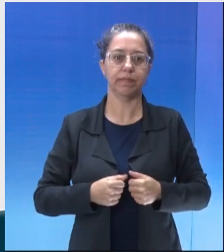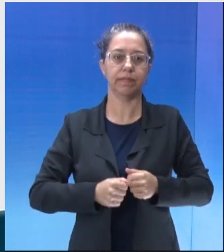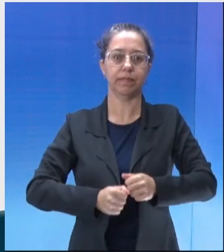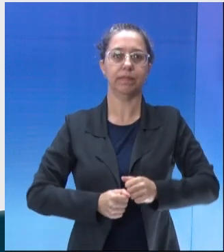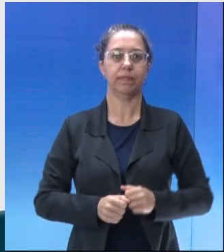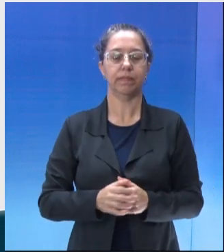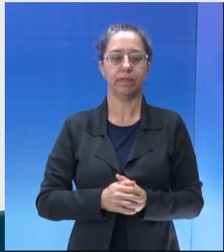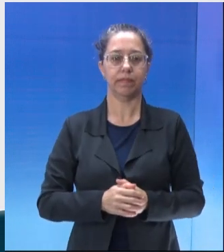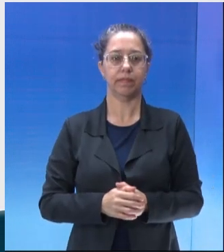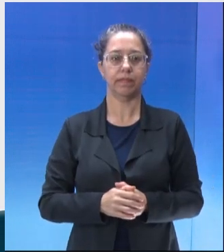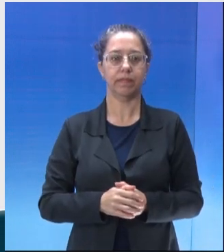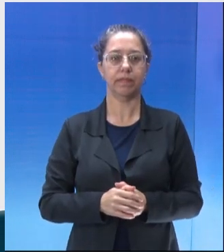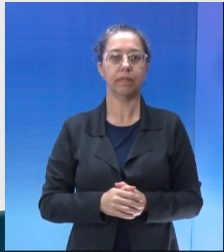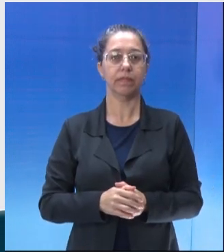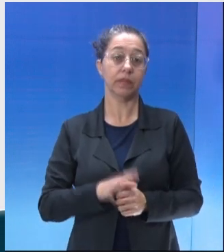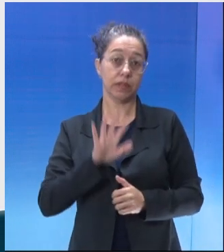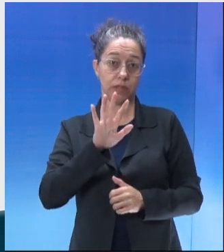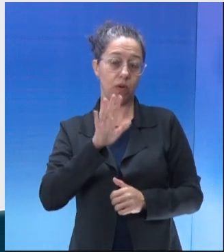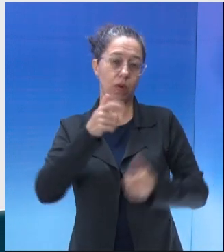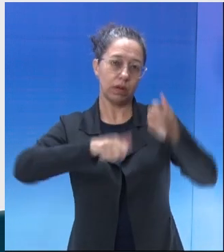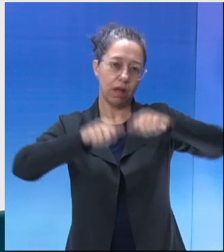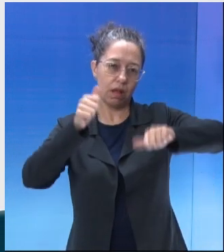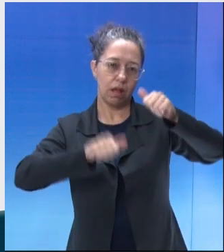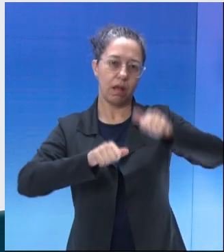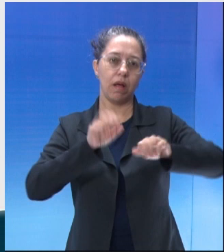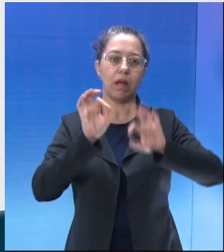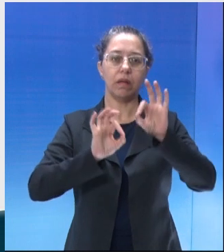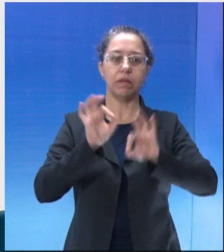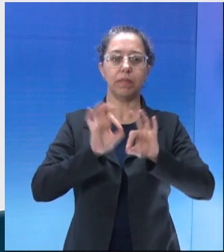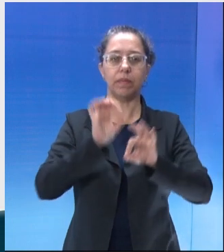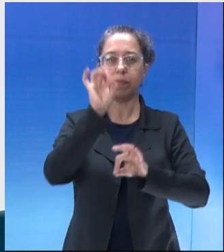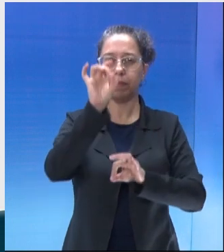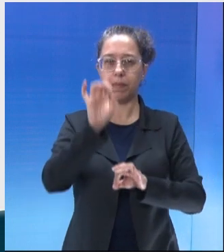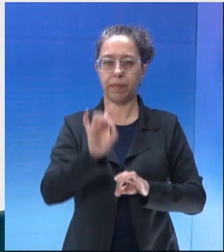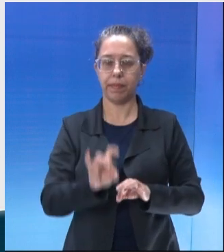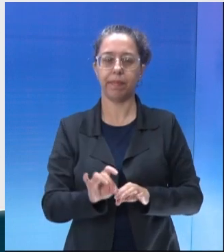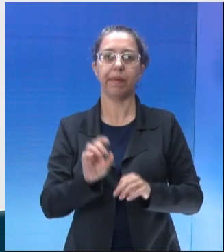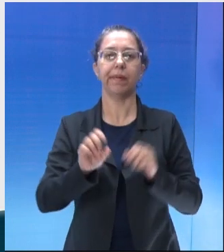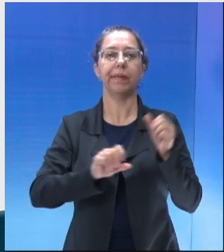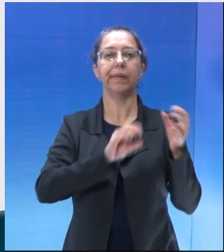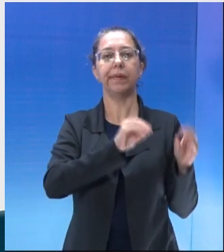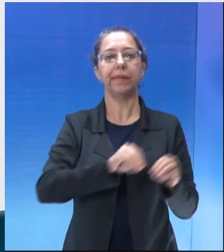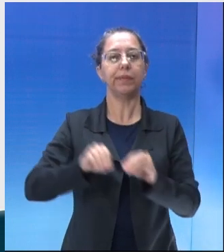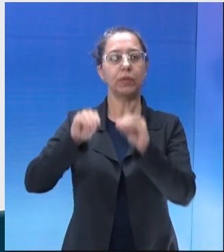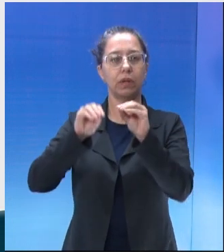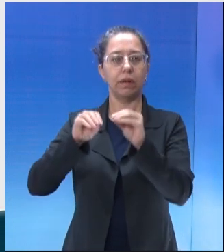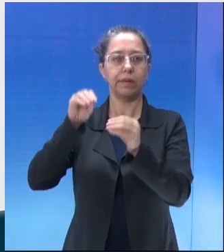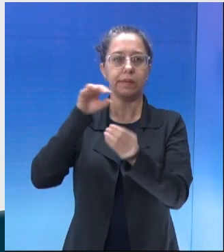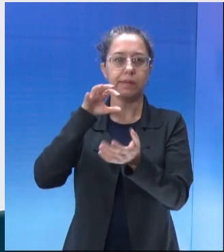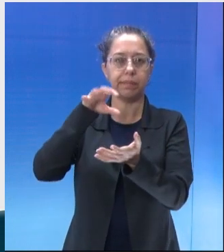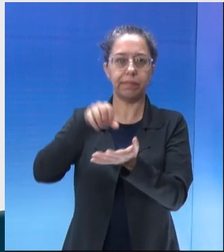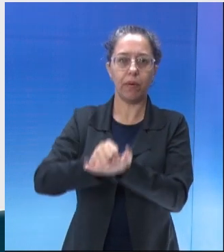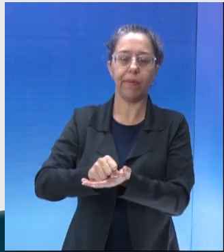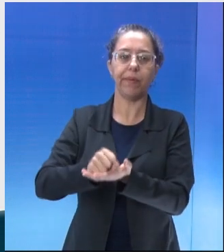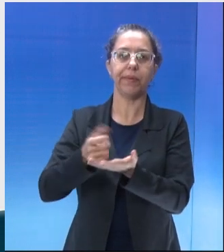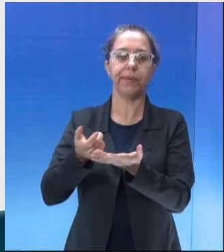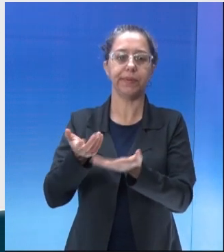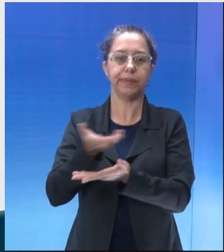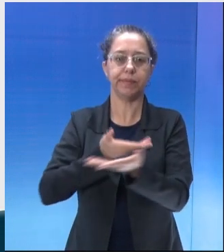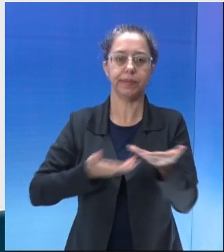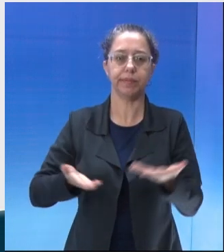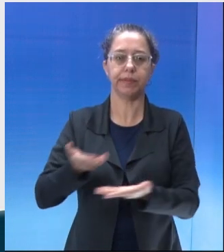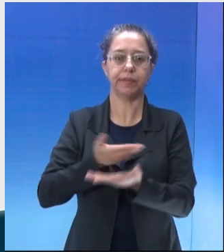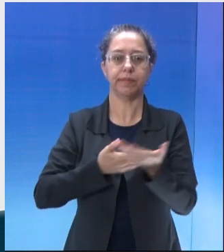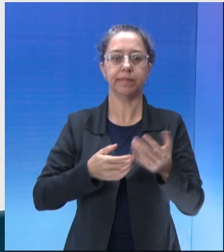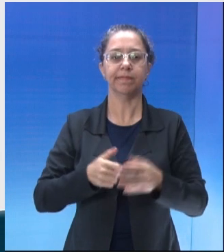A análise da questão. A referida lei tinha, dentre outros objetivos, a mudança da posse da terra como mercadorias. Terras